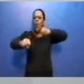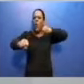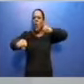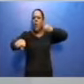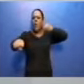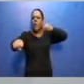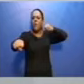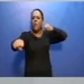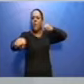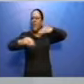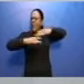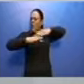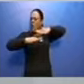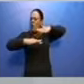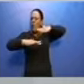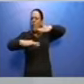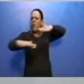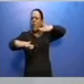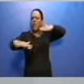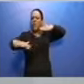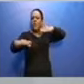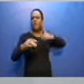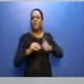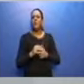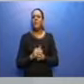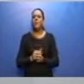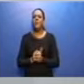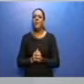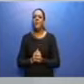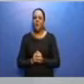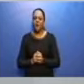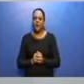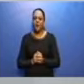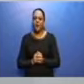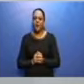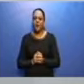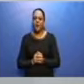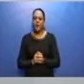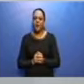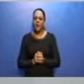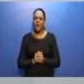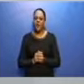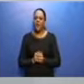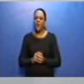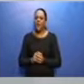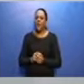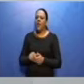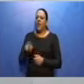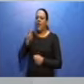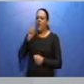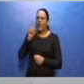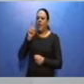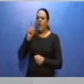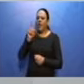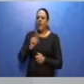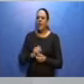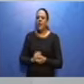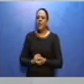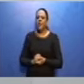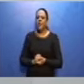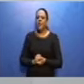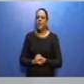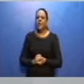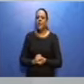a porção mais extensa aí de terra dos continentes. E tem nesse continente quase todos